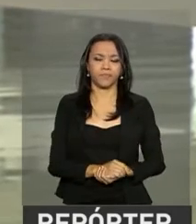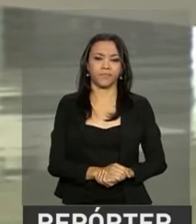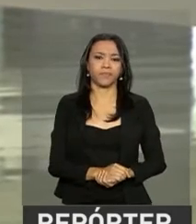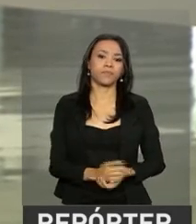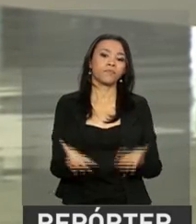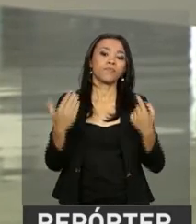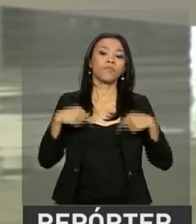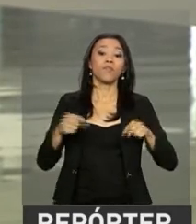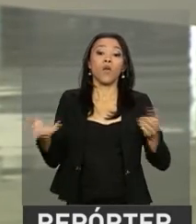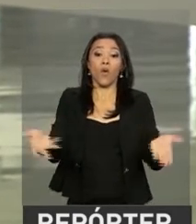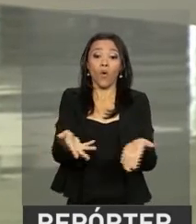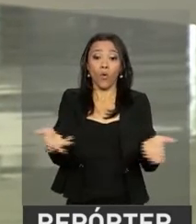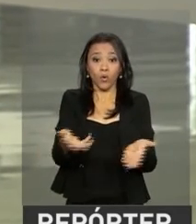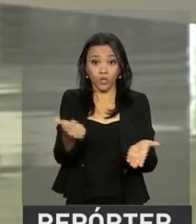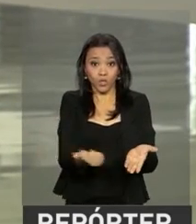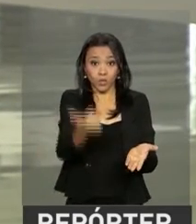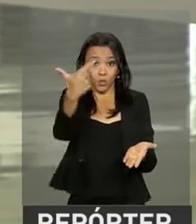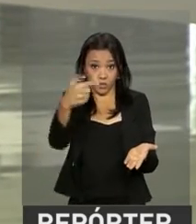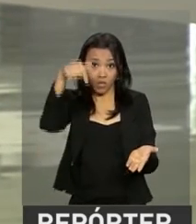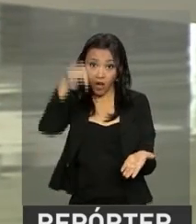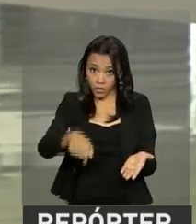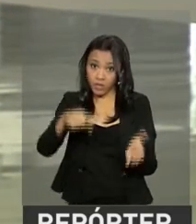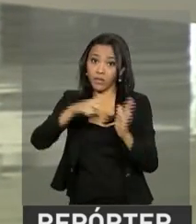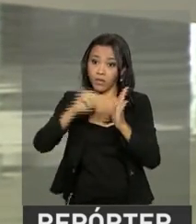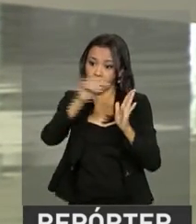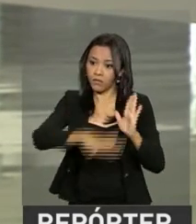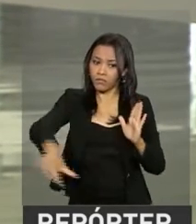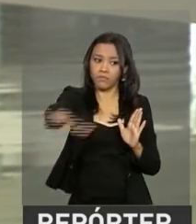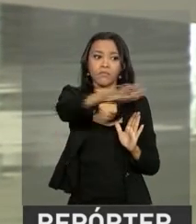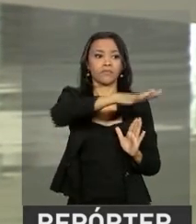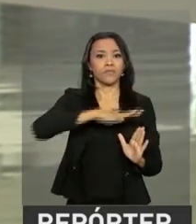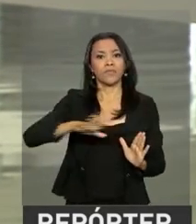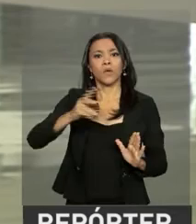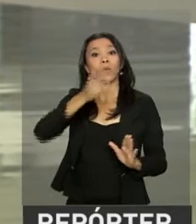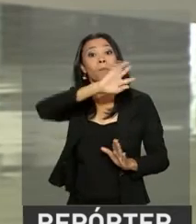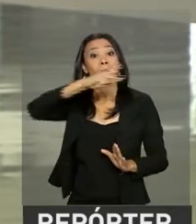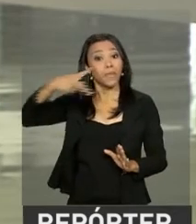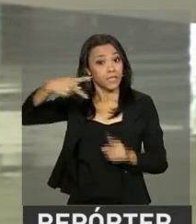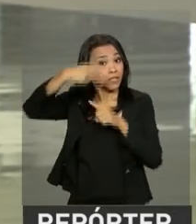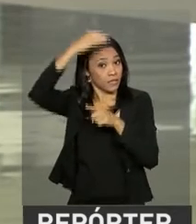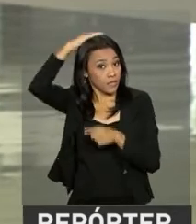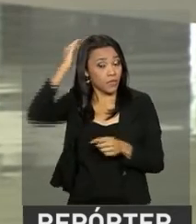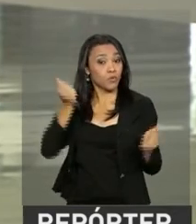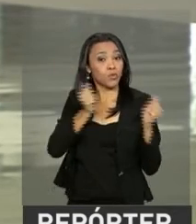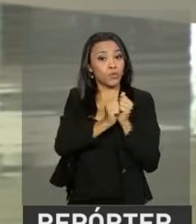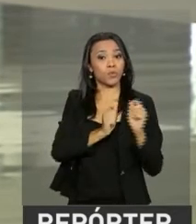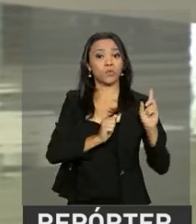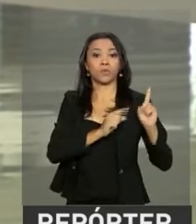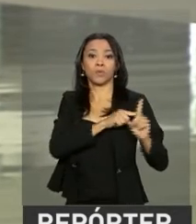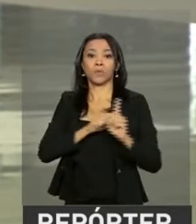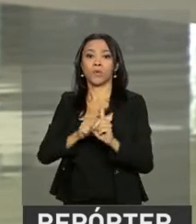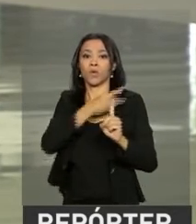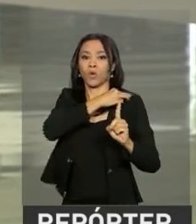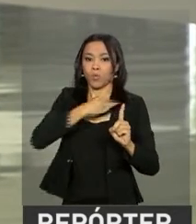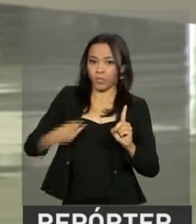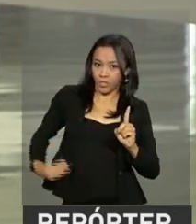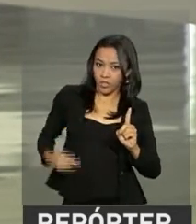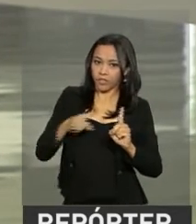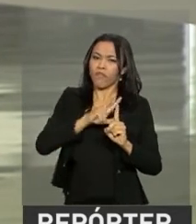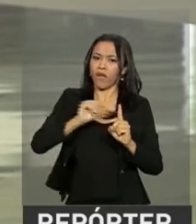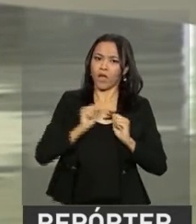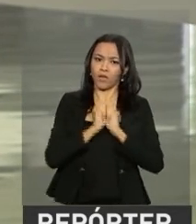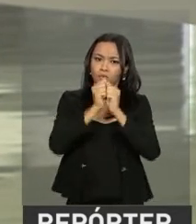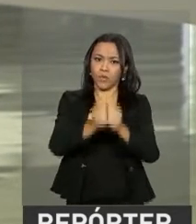E hoje, ao meio-dia, em cerimônia aqui no Palácio do Planalto, o presidente Michel Temer e o ministro Gilmar Mendes assinam um acordo de